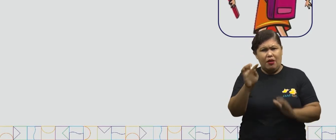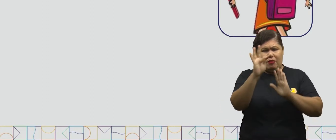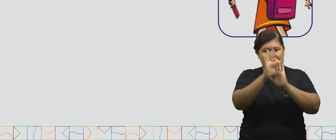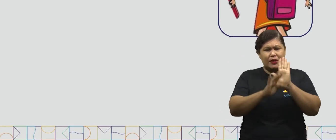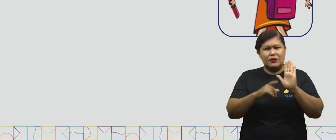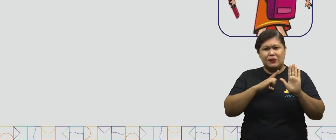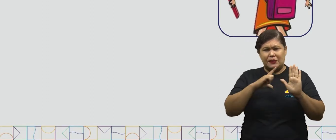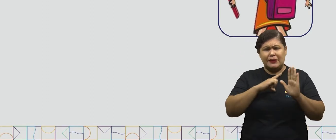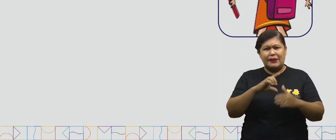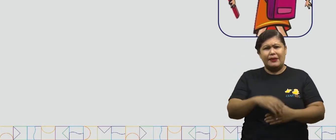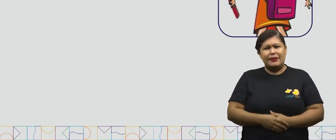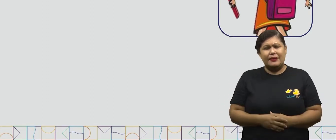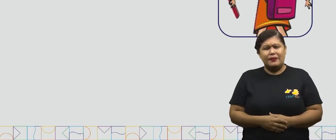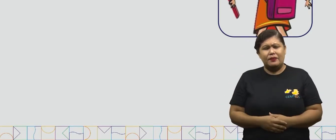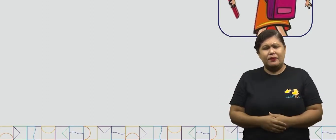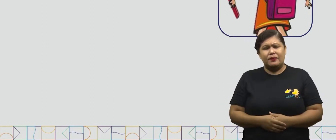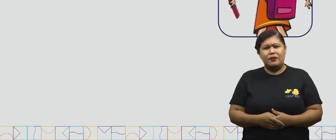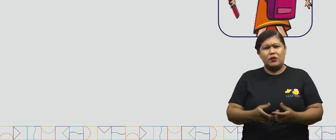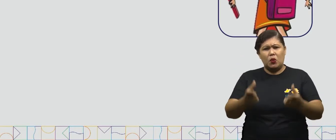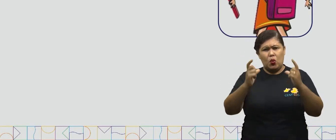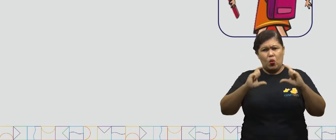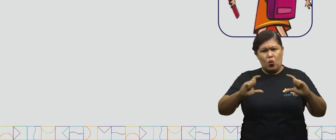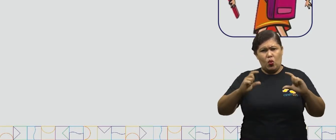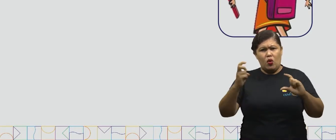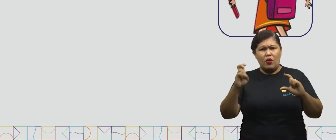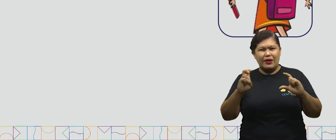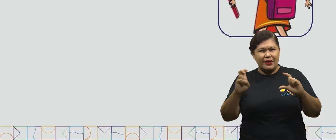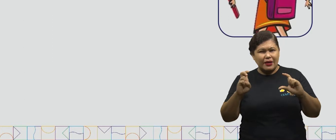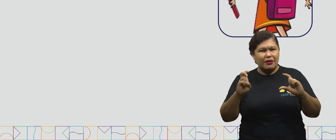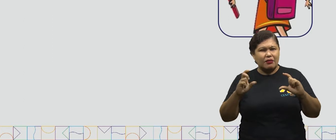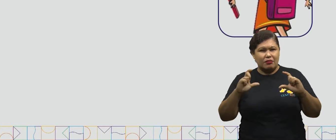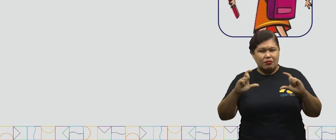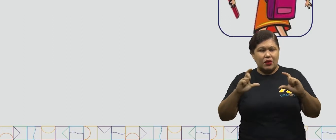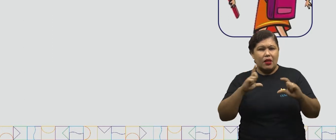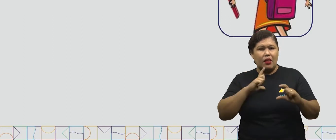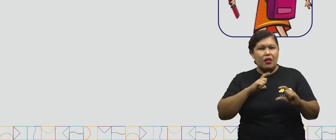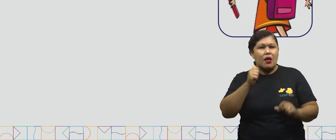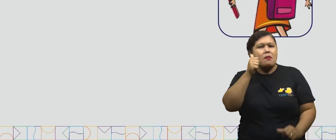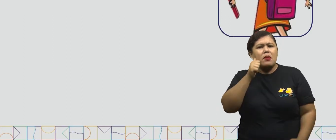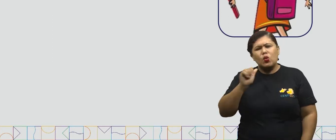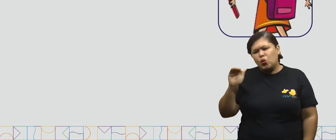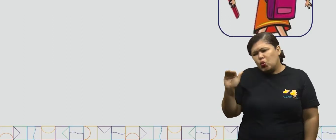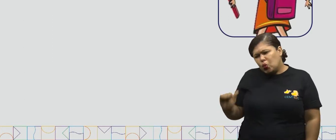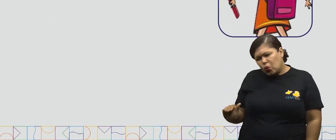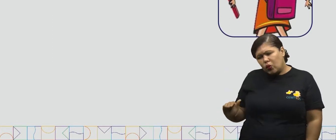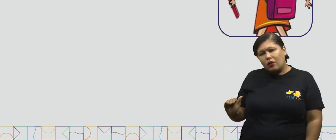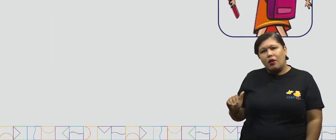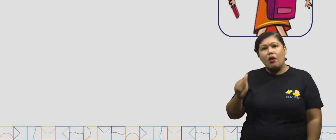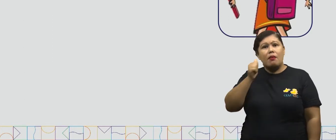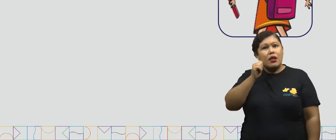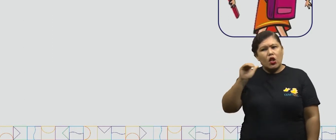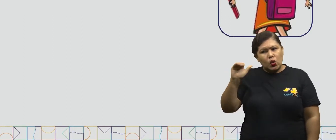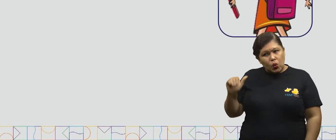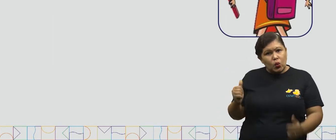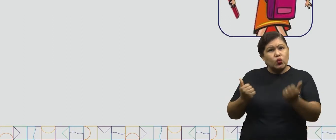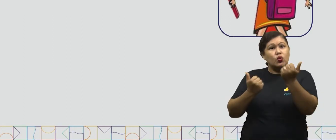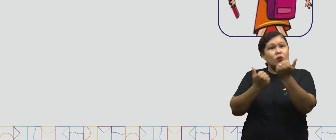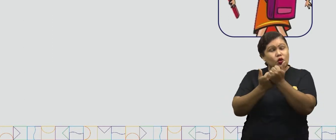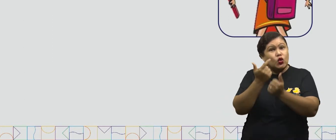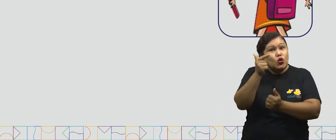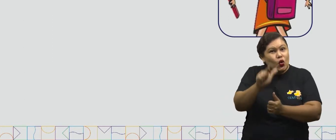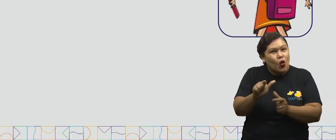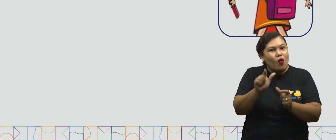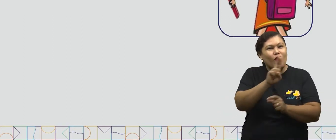no quinto e último parágrafo, temos a palavra garotinha. Garotinha substitui a palavra